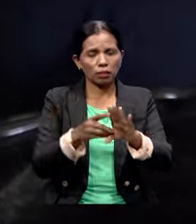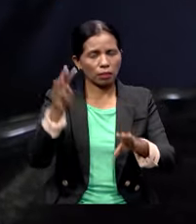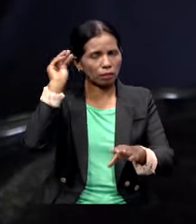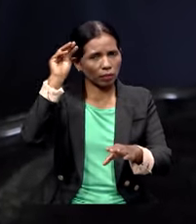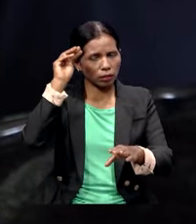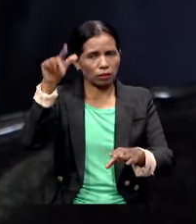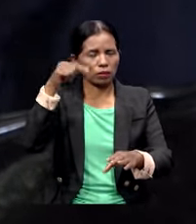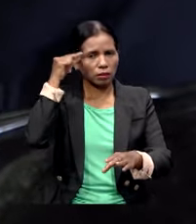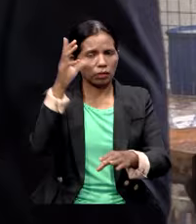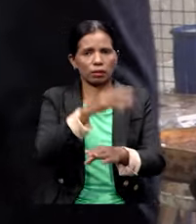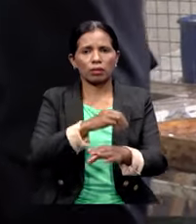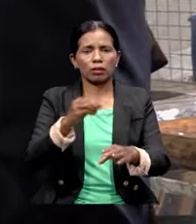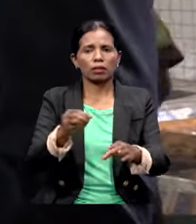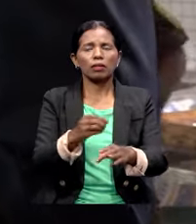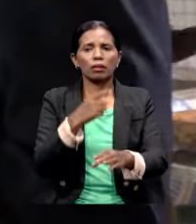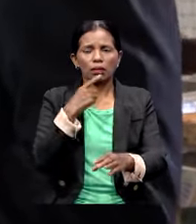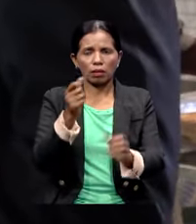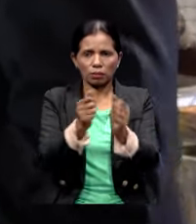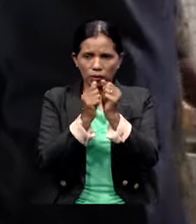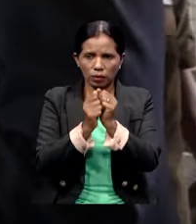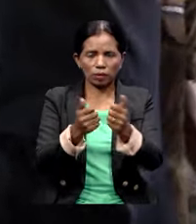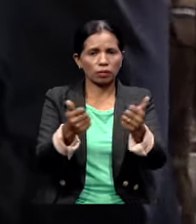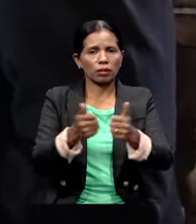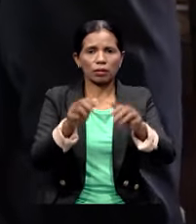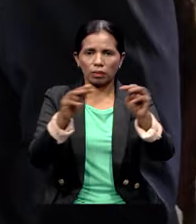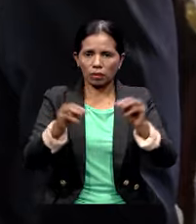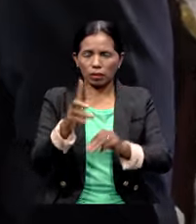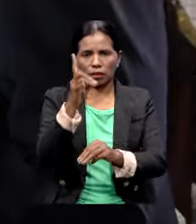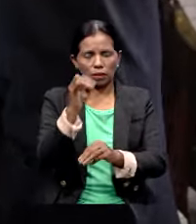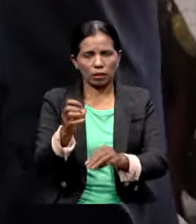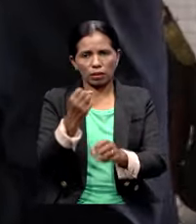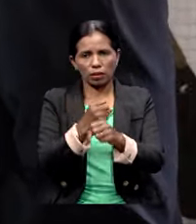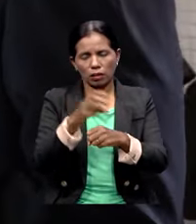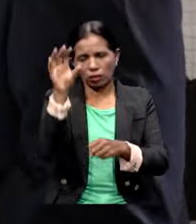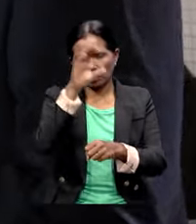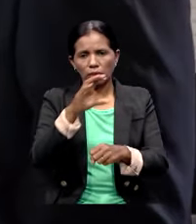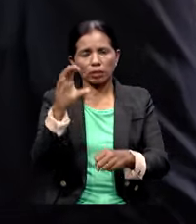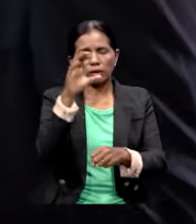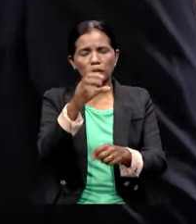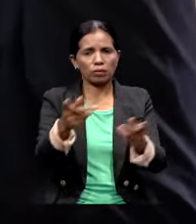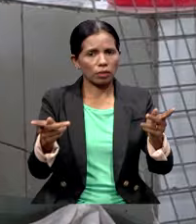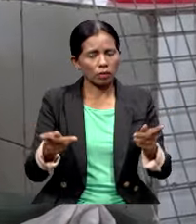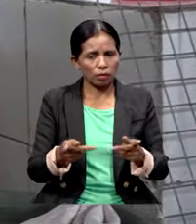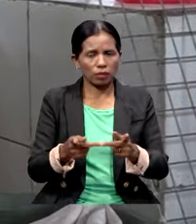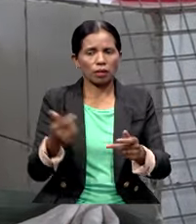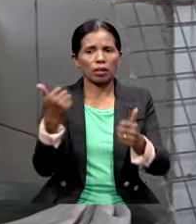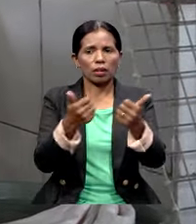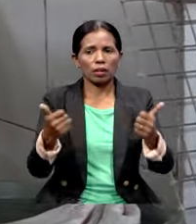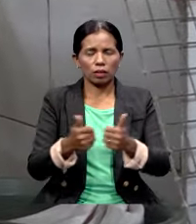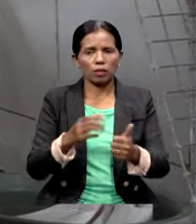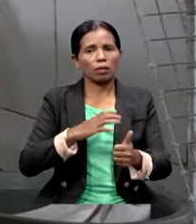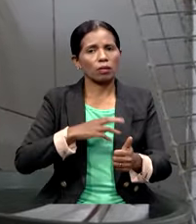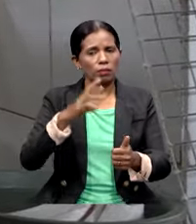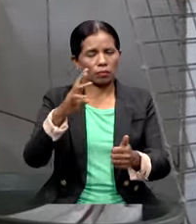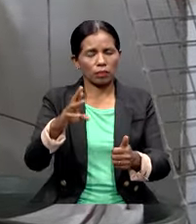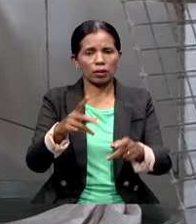assunto toponímia na organização urbana, a mutu ho autorrade município dili, halo observação bafatin produção tahu e aldeia Morisfong, suku Komoro. Nune